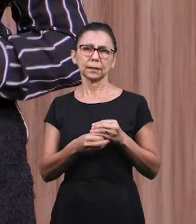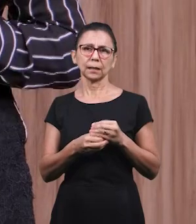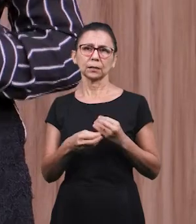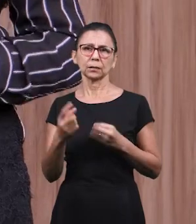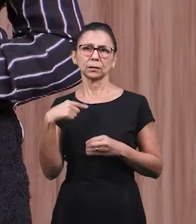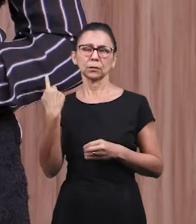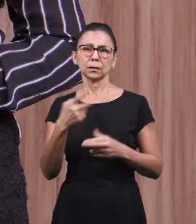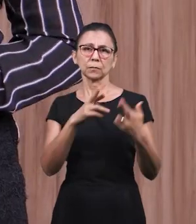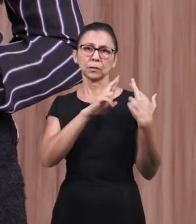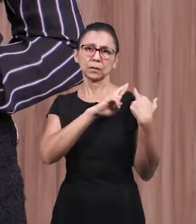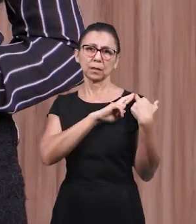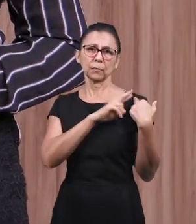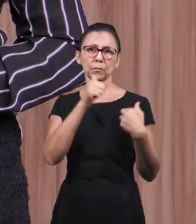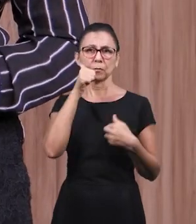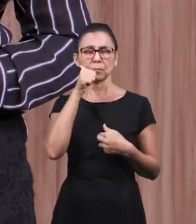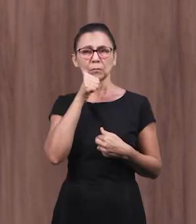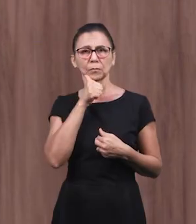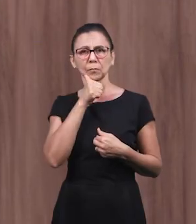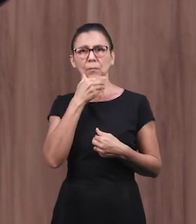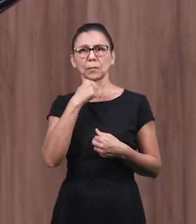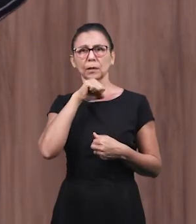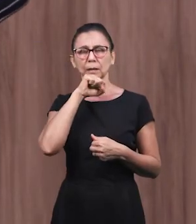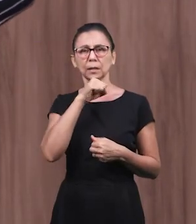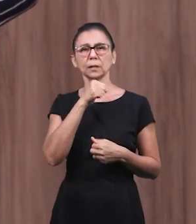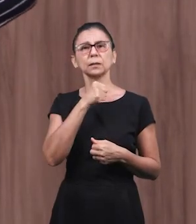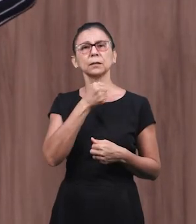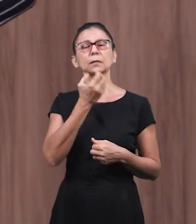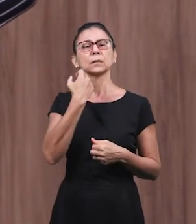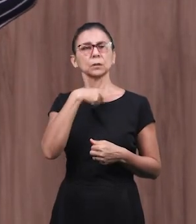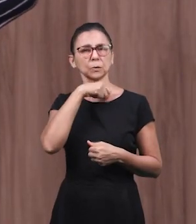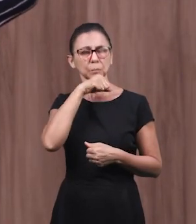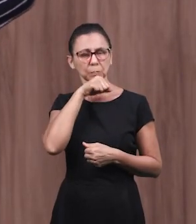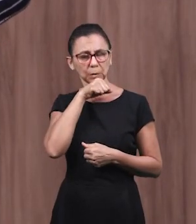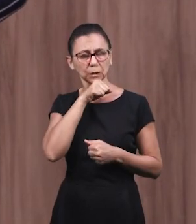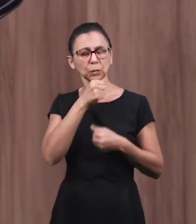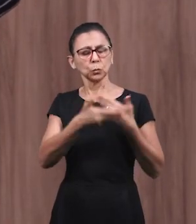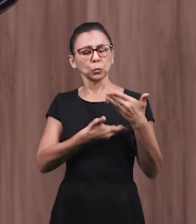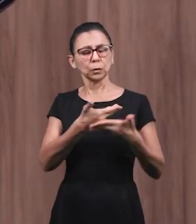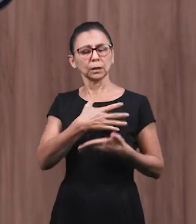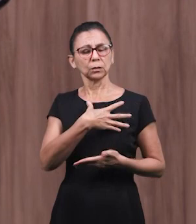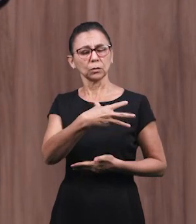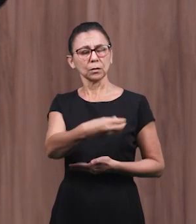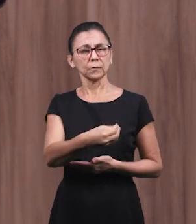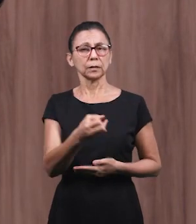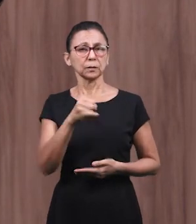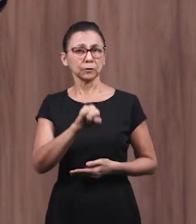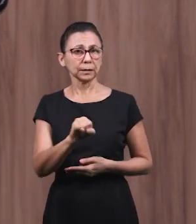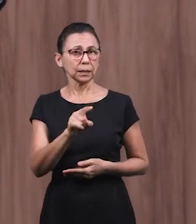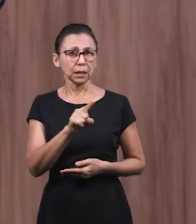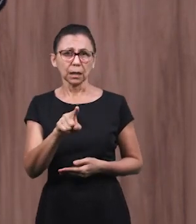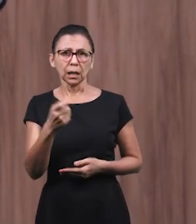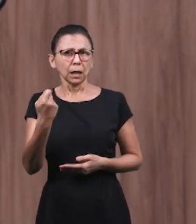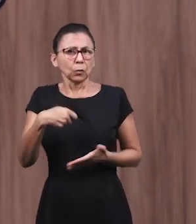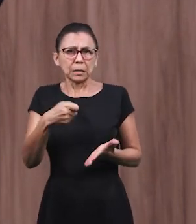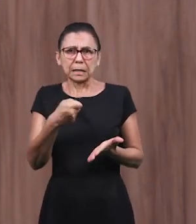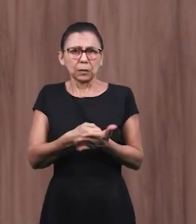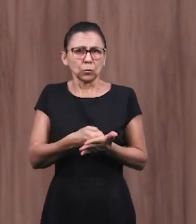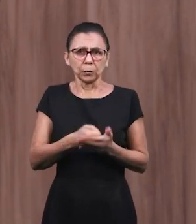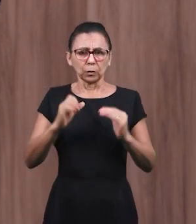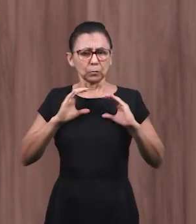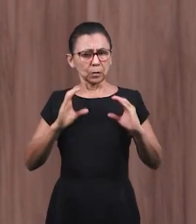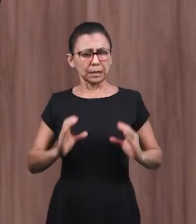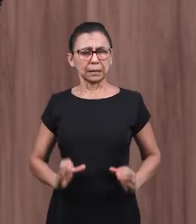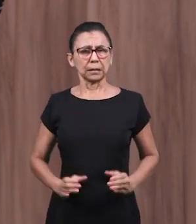legais por nossos filhos e filhas. Quando não cumprimos com nossa obrigação civil, não podemos esperar